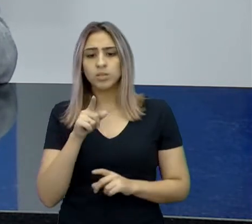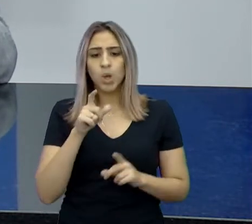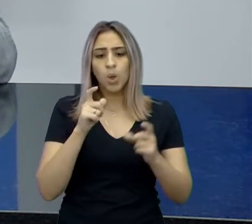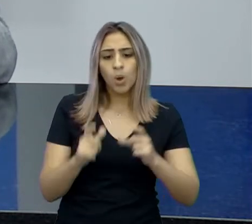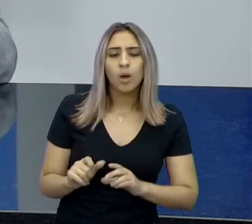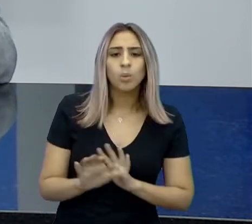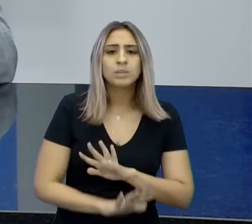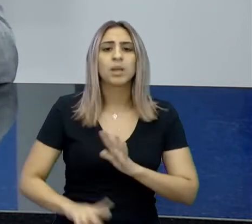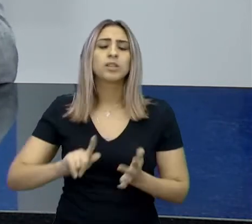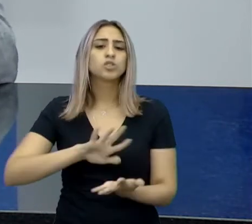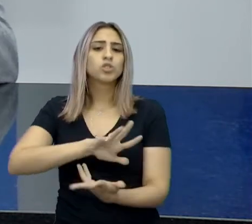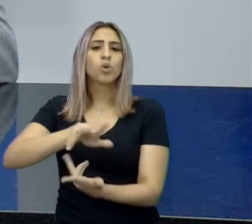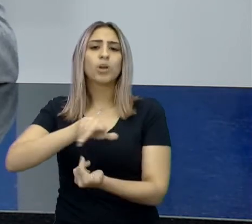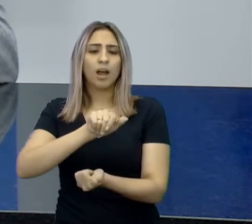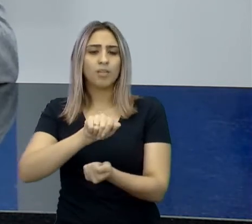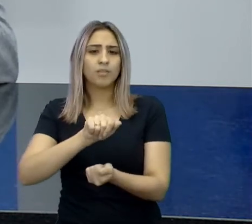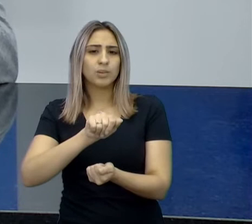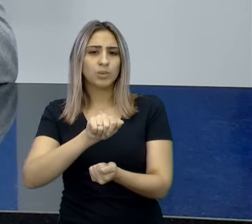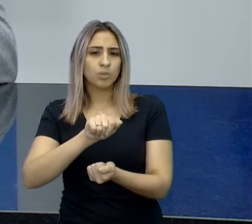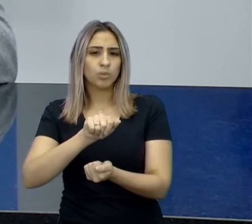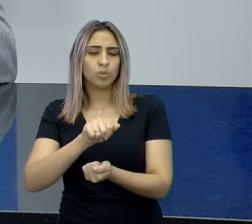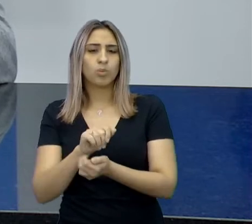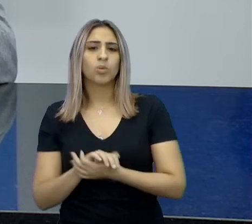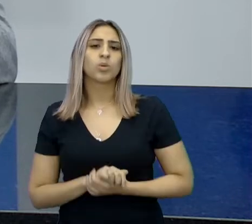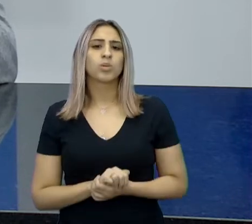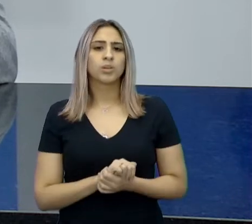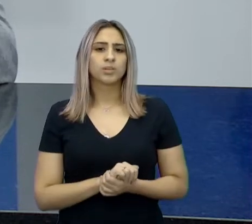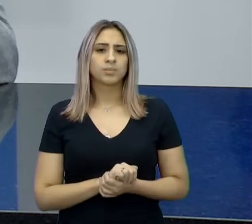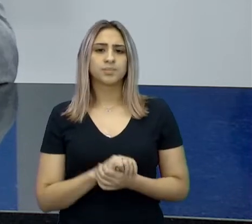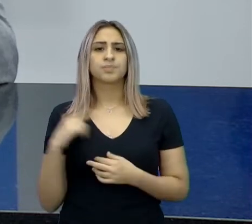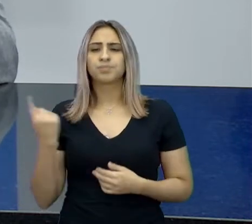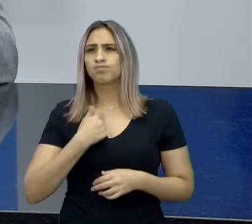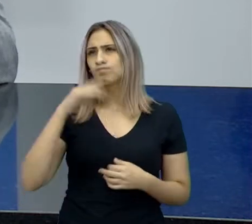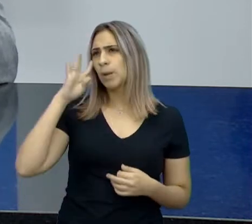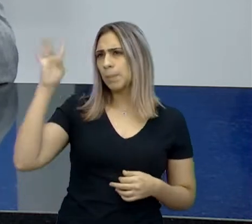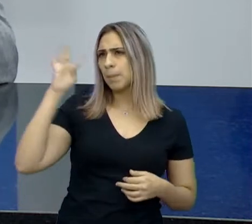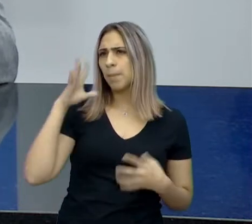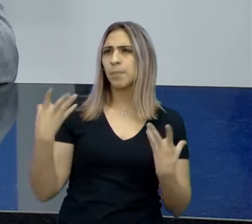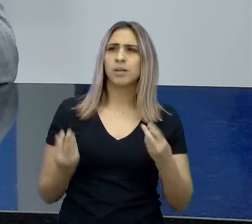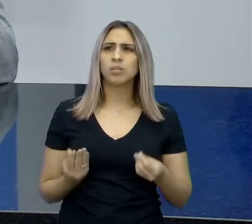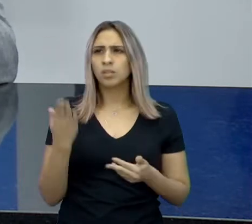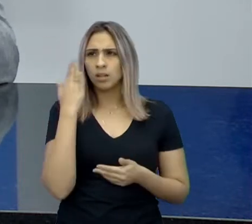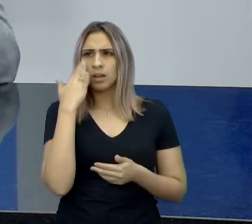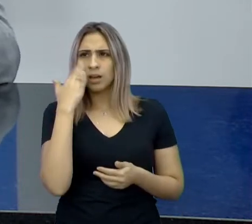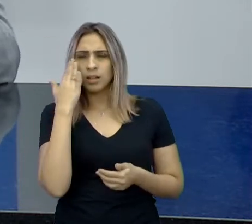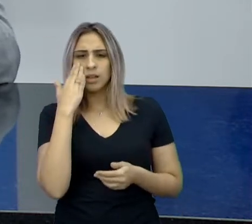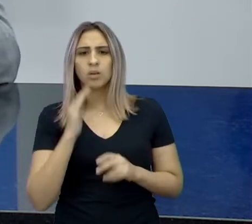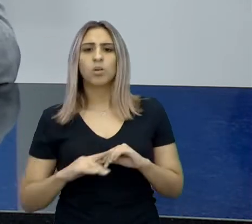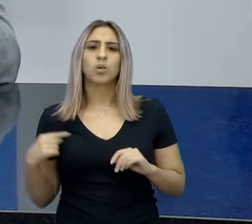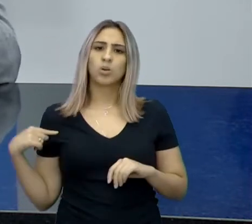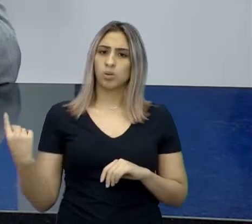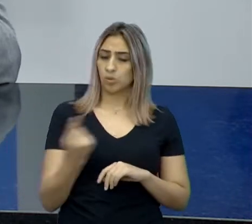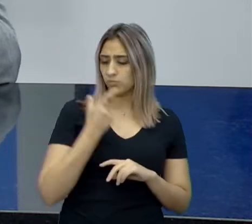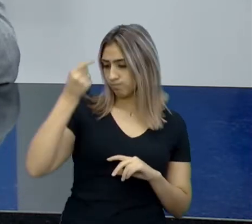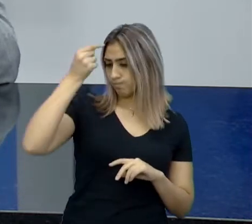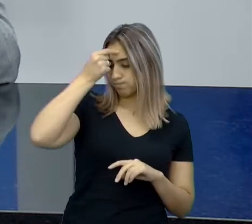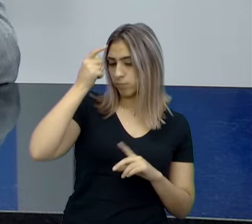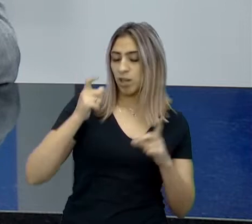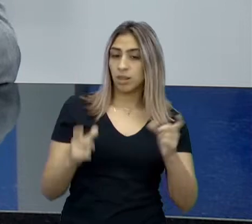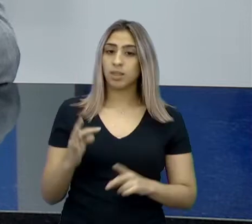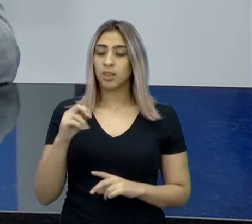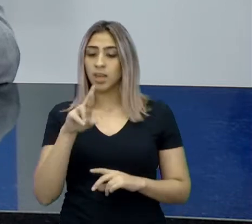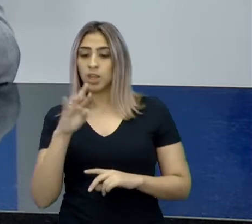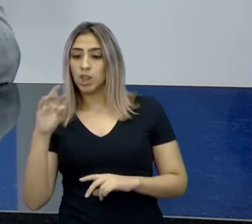espaço geográfico. E a gente refletiu bastante, né? Entendeu que a nossa noção de